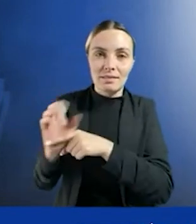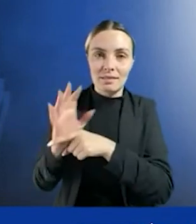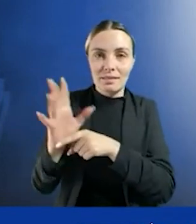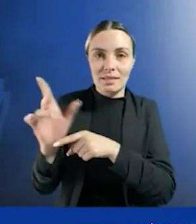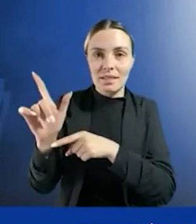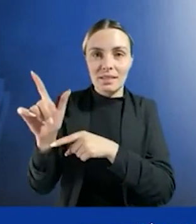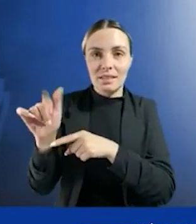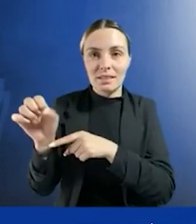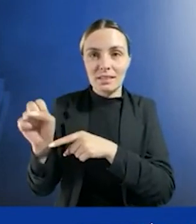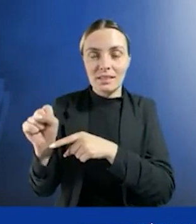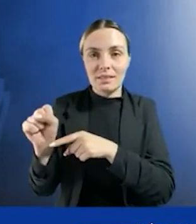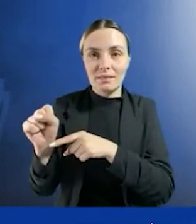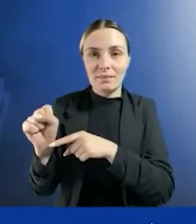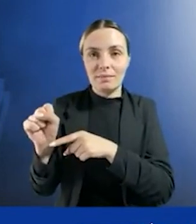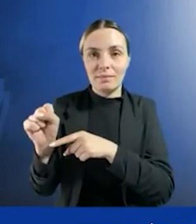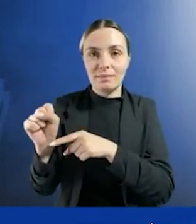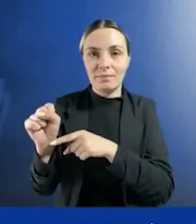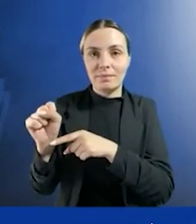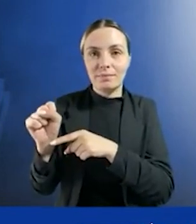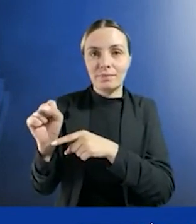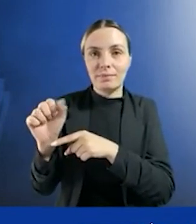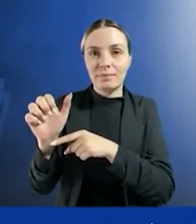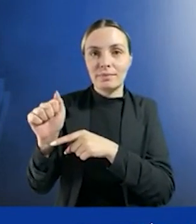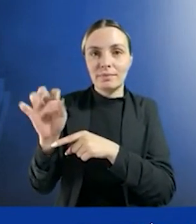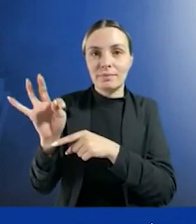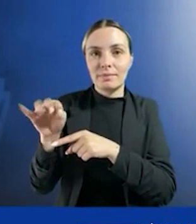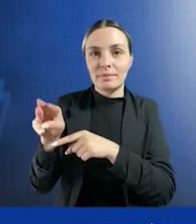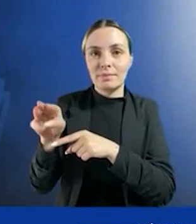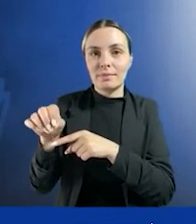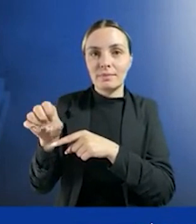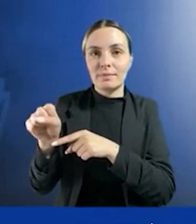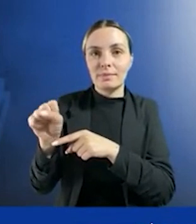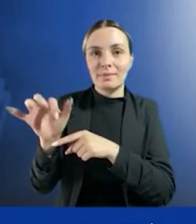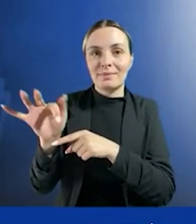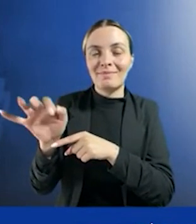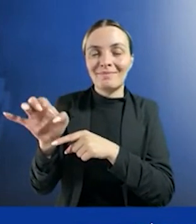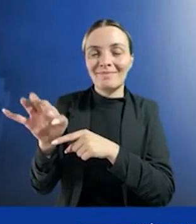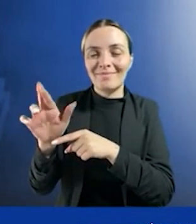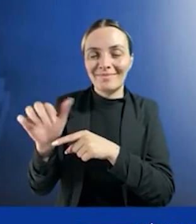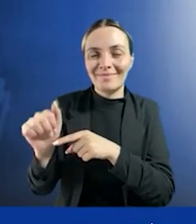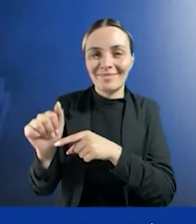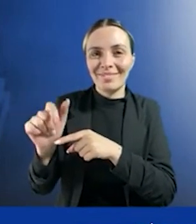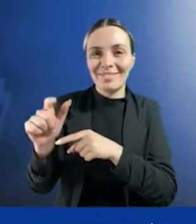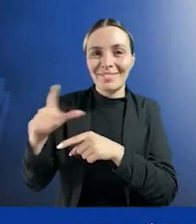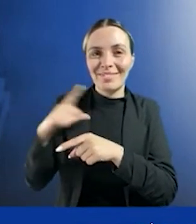estufa na atmosfera. O objetivo aqui é que talvez, com o passar do tempo,